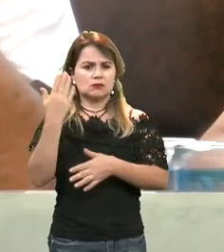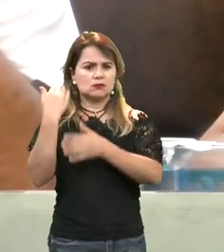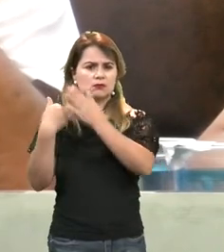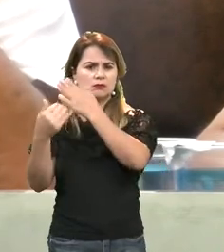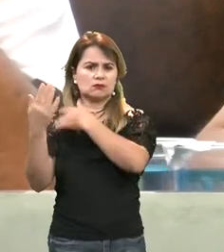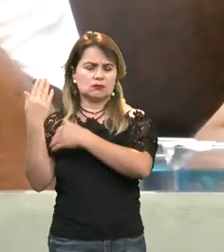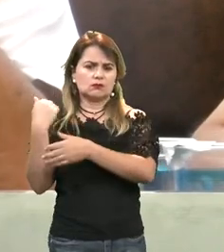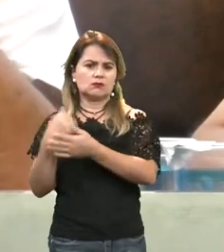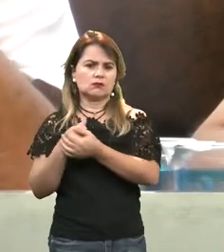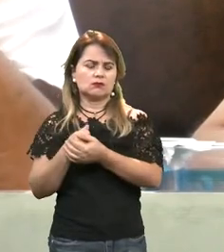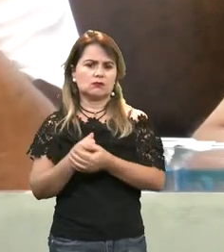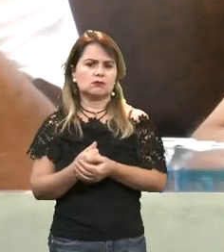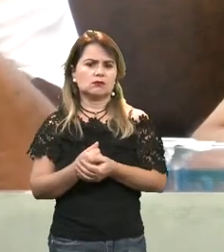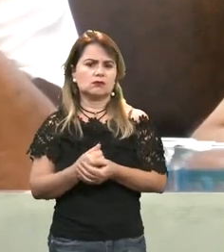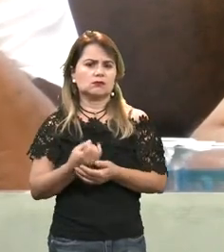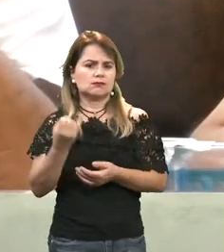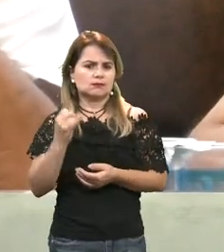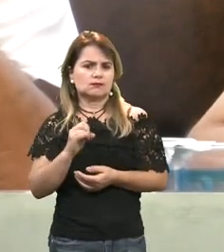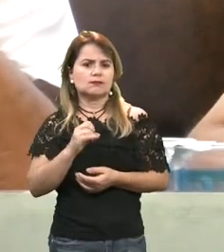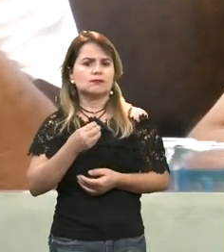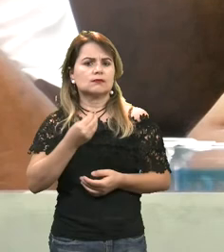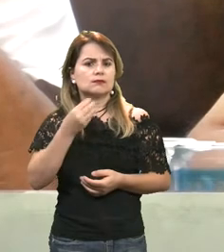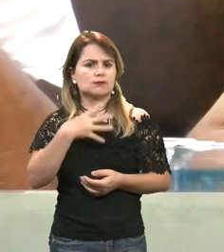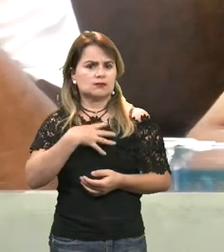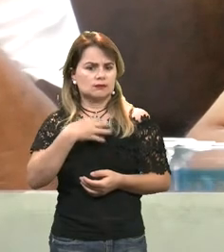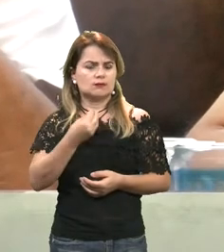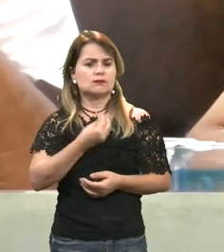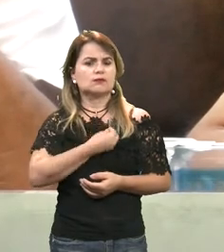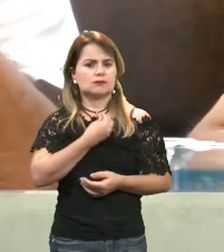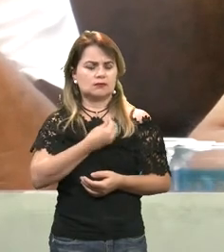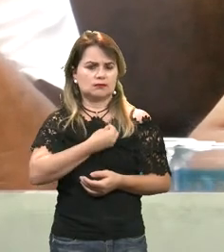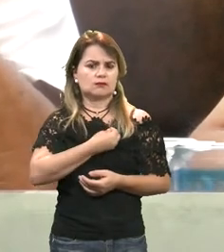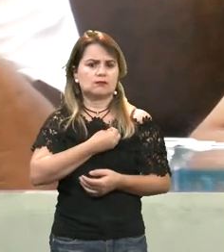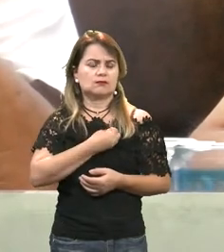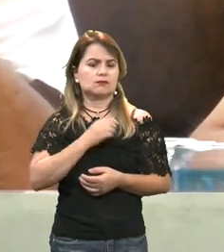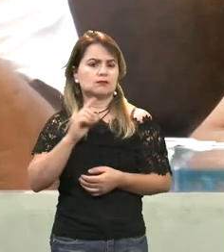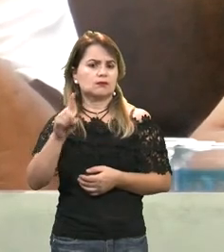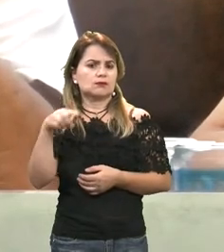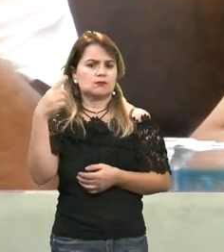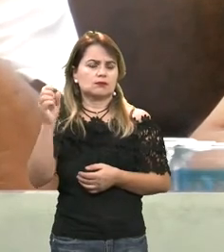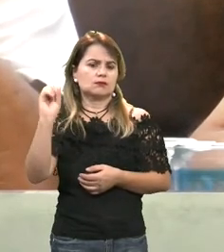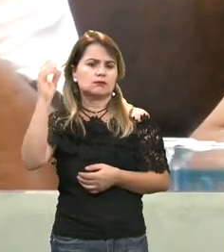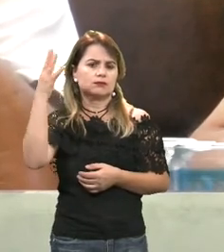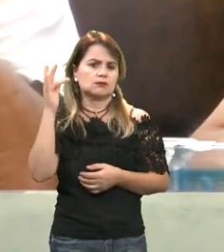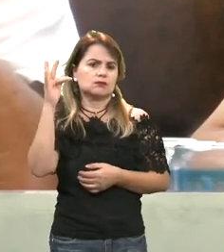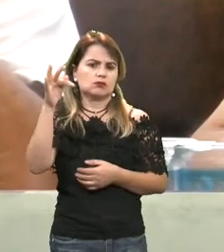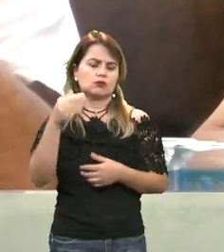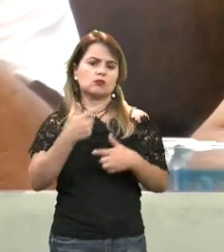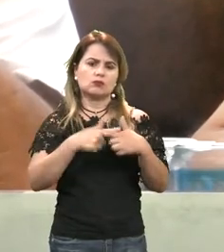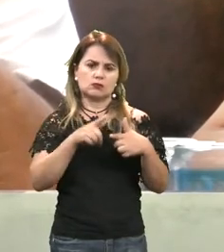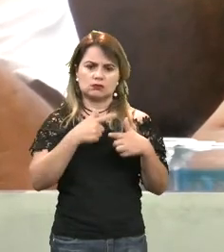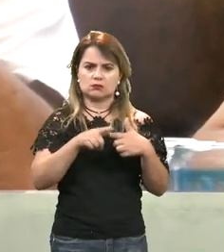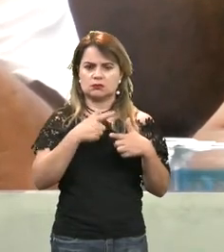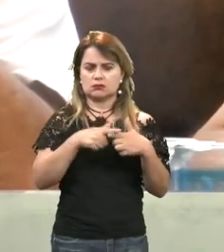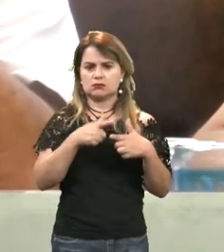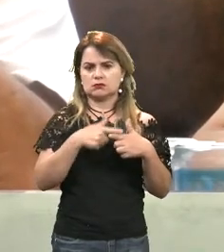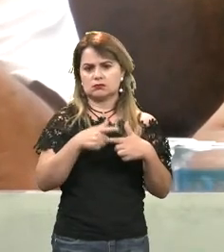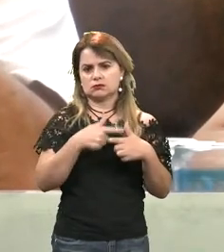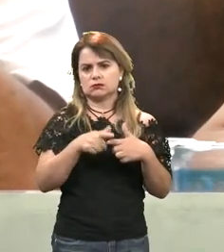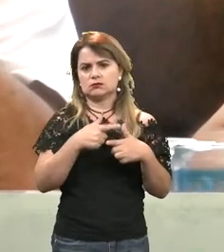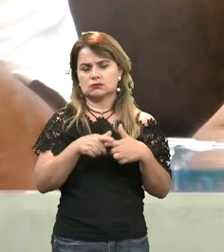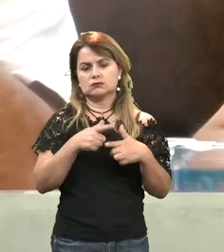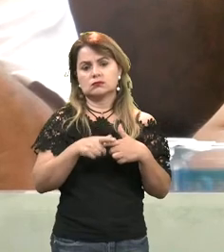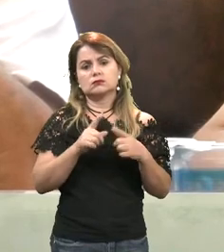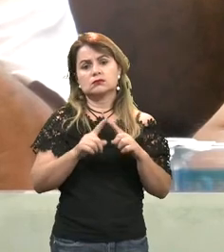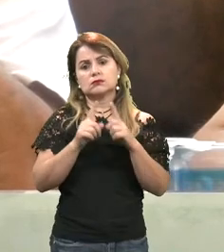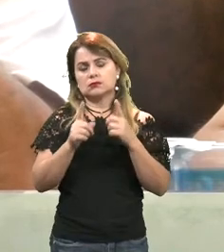ela tivesse sobrevivido, teria ficado com sequelas. Portanto, nós não tivemos a